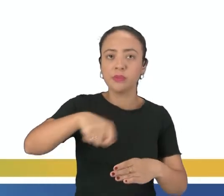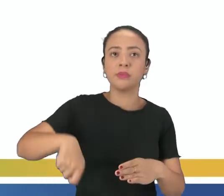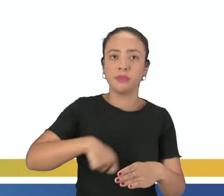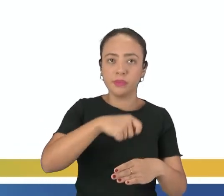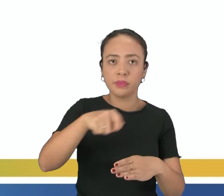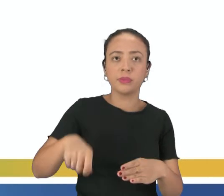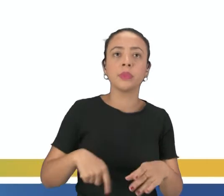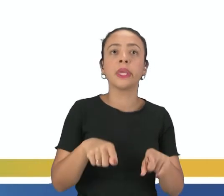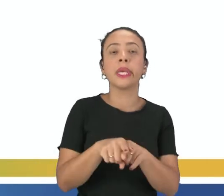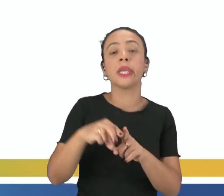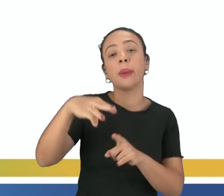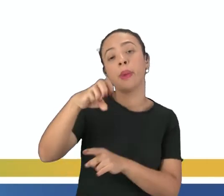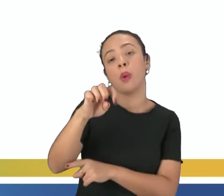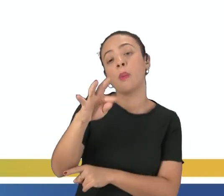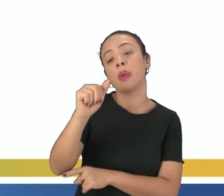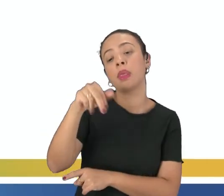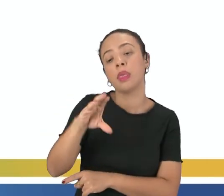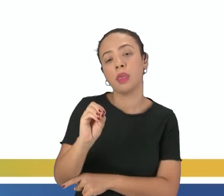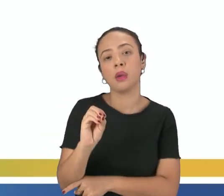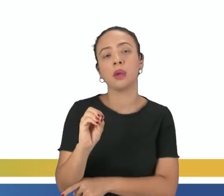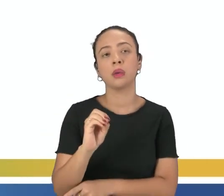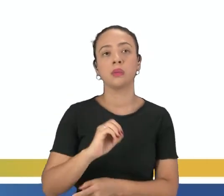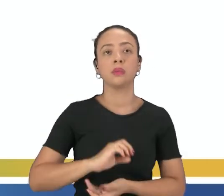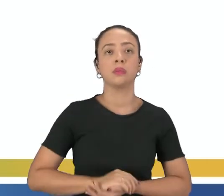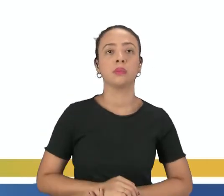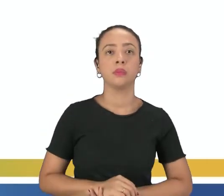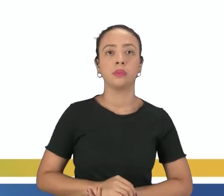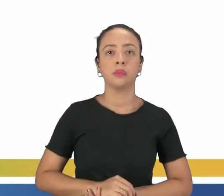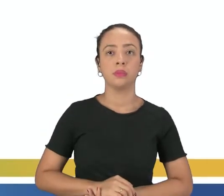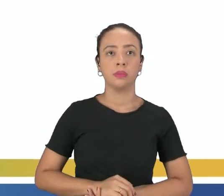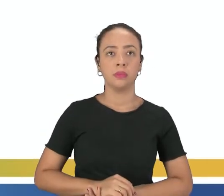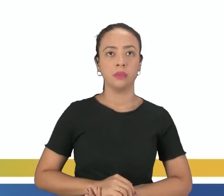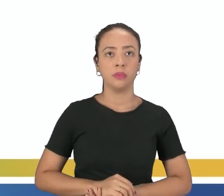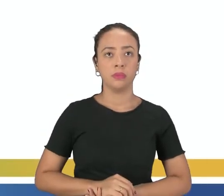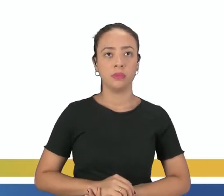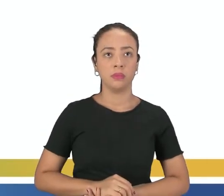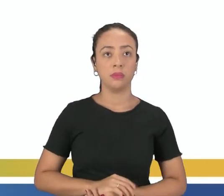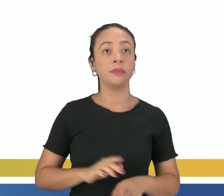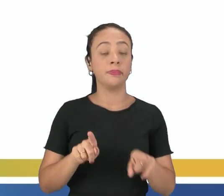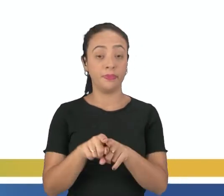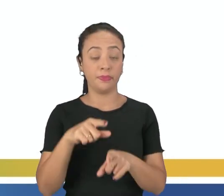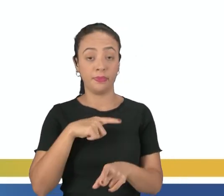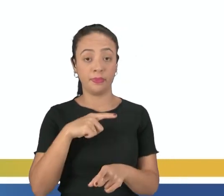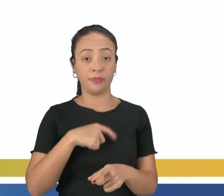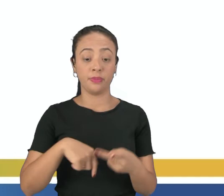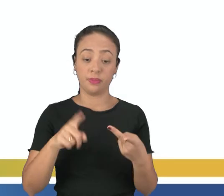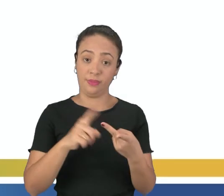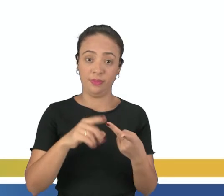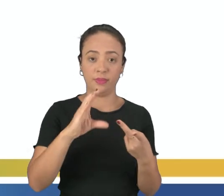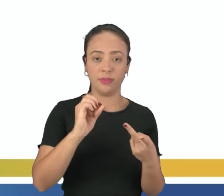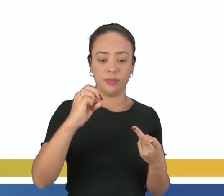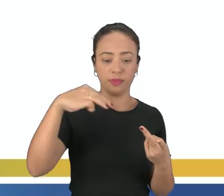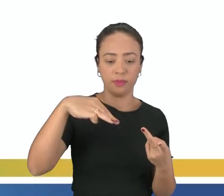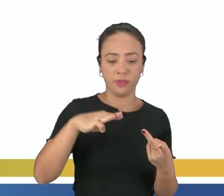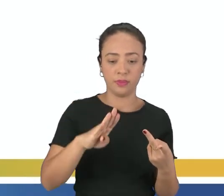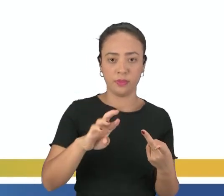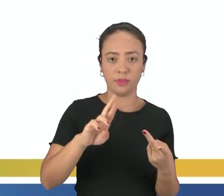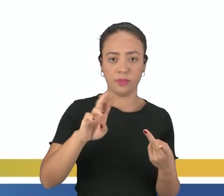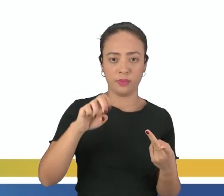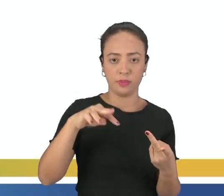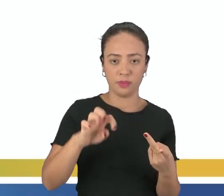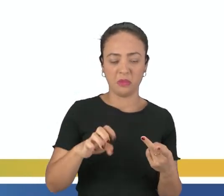utiliza na nossa cozinha para cozinhar os alimentos, e o gás metano, beleza? Temos também o